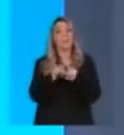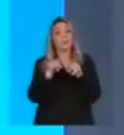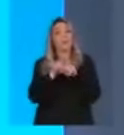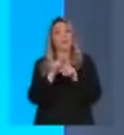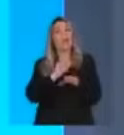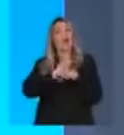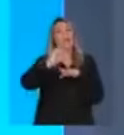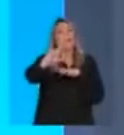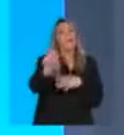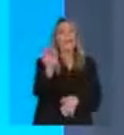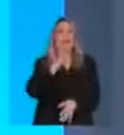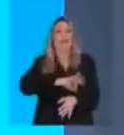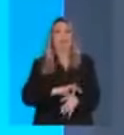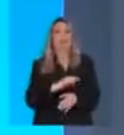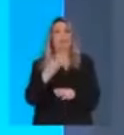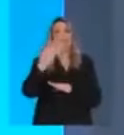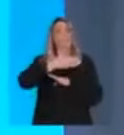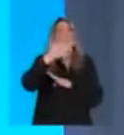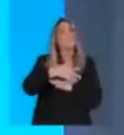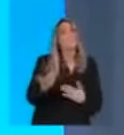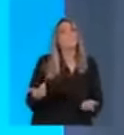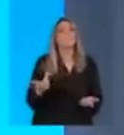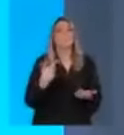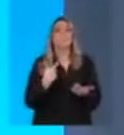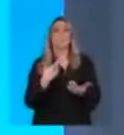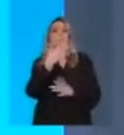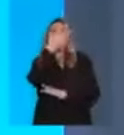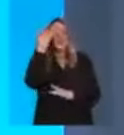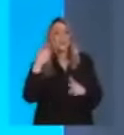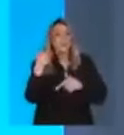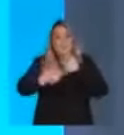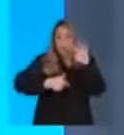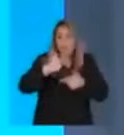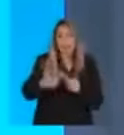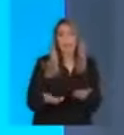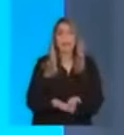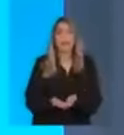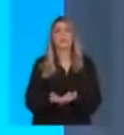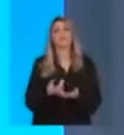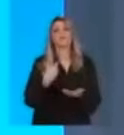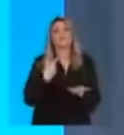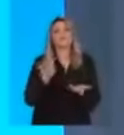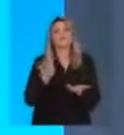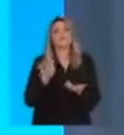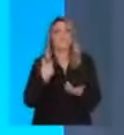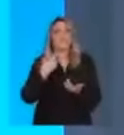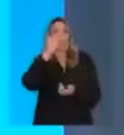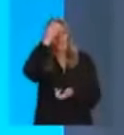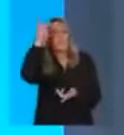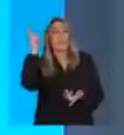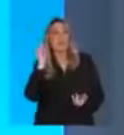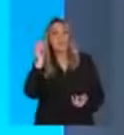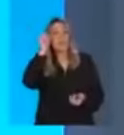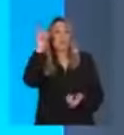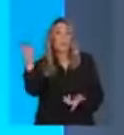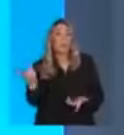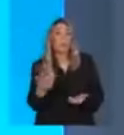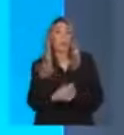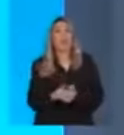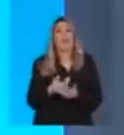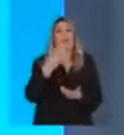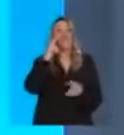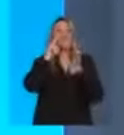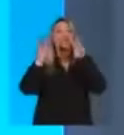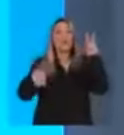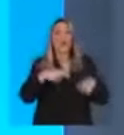a renda de taxistas e de outros trabalhadores do transporte como também economia da Cultura a cadeia do audiovisual e toda uma